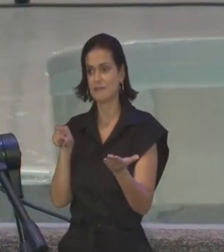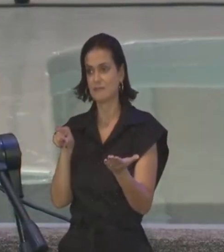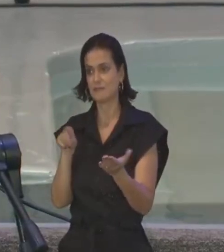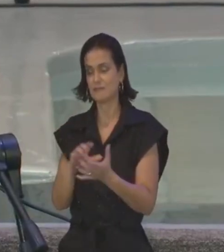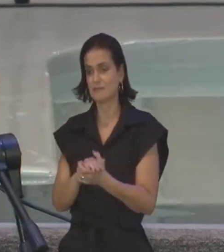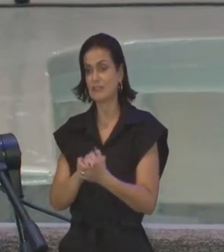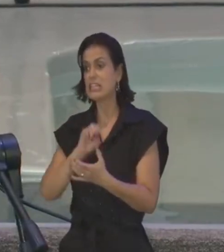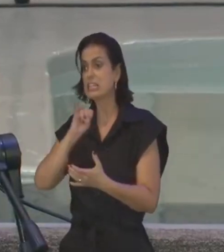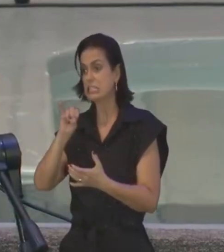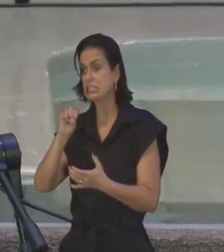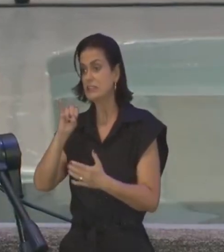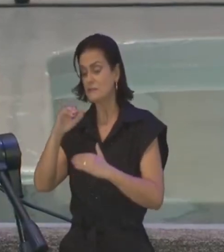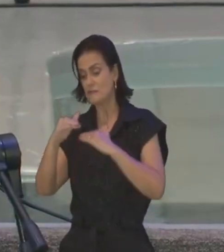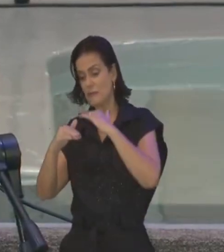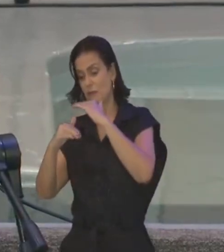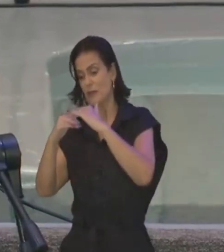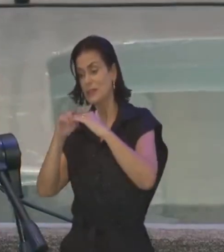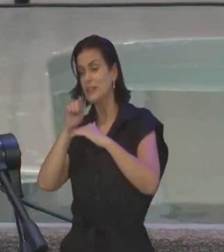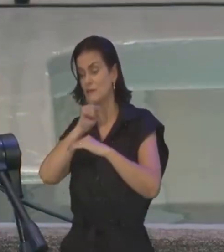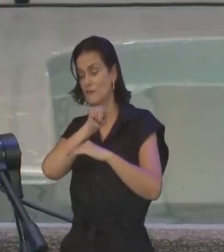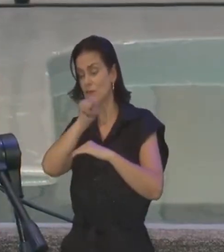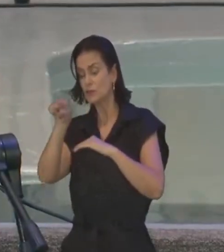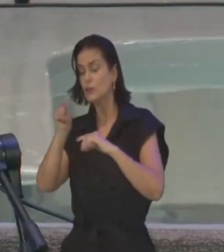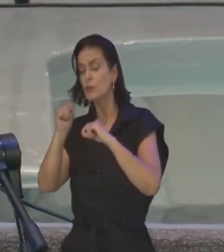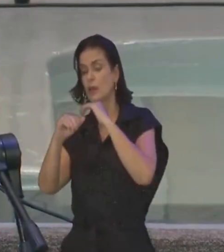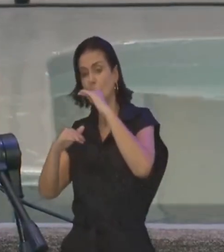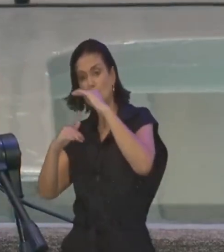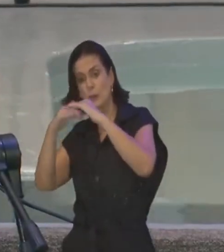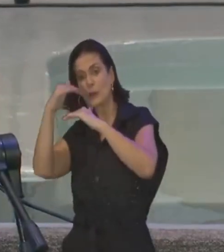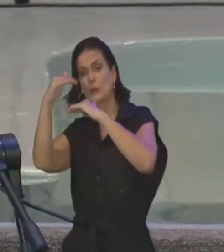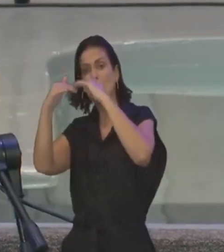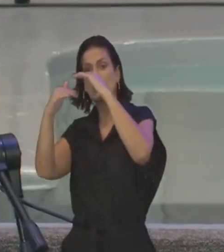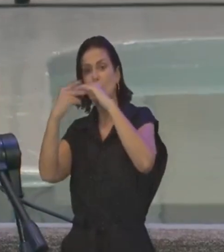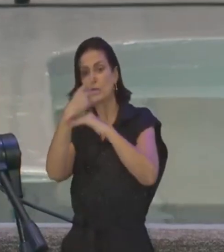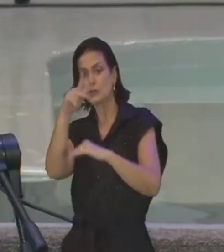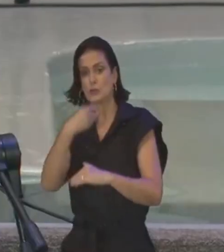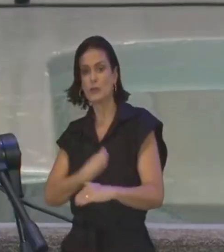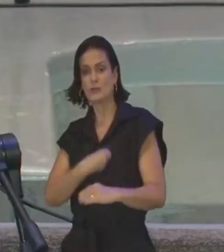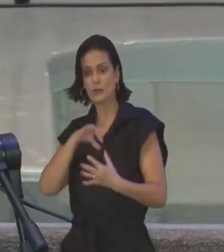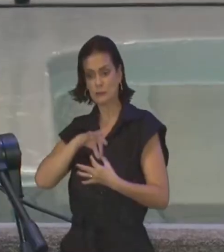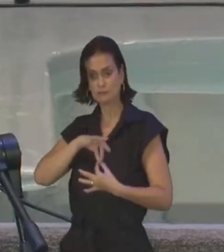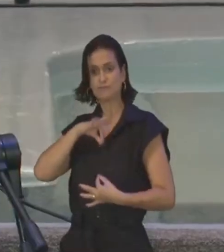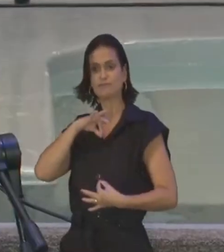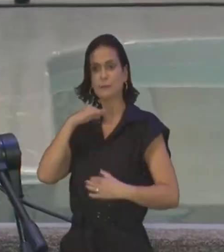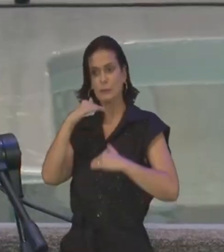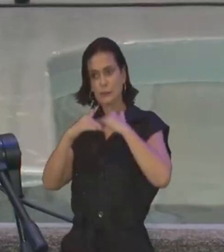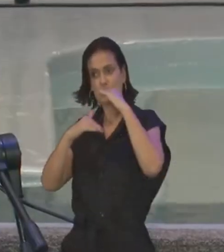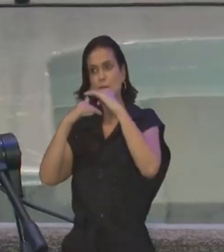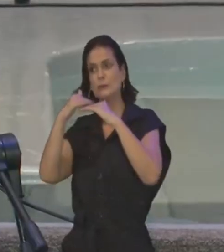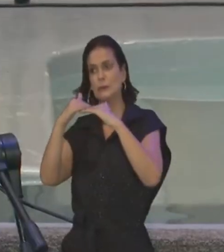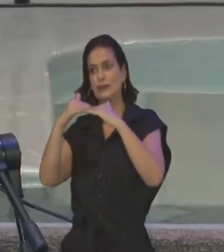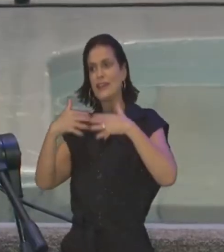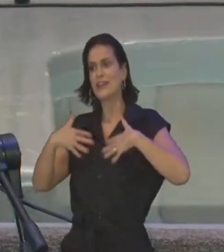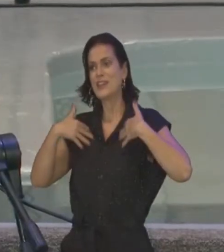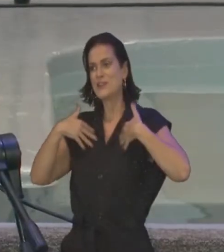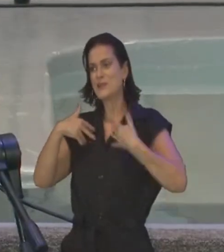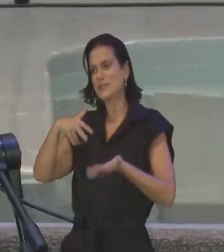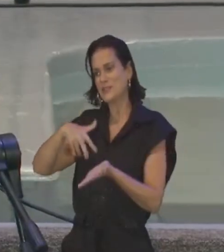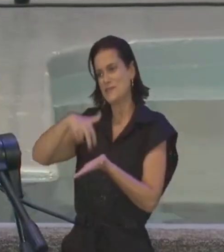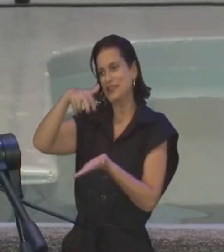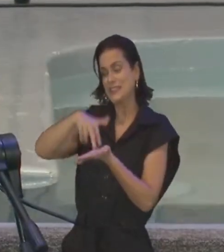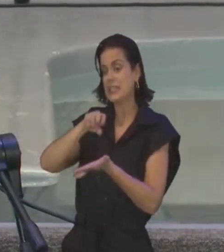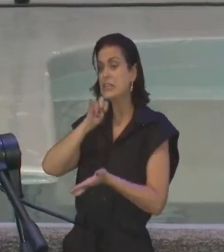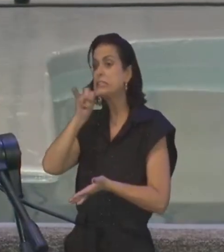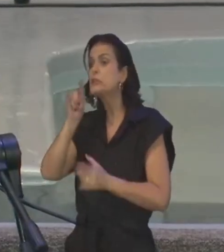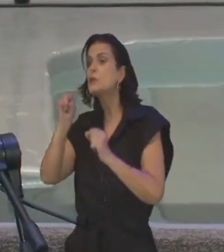Que você cresça na sua vida espiritual, que você se desenvolva na sua vida com Deus, e que você encontre regozijo e felicidade